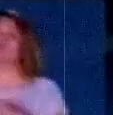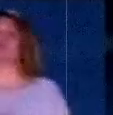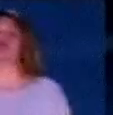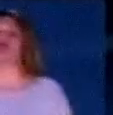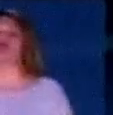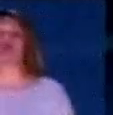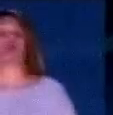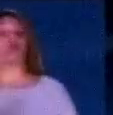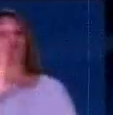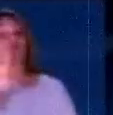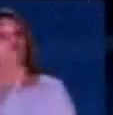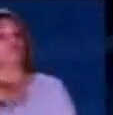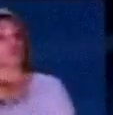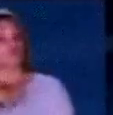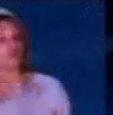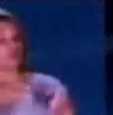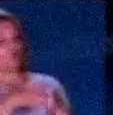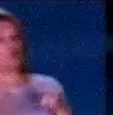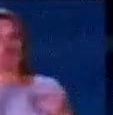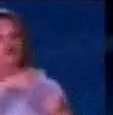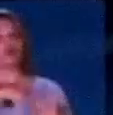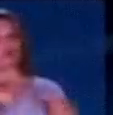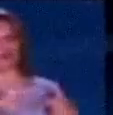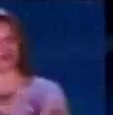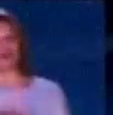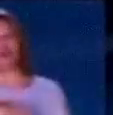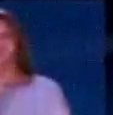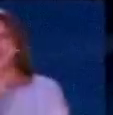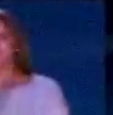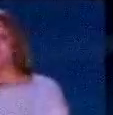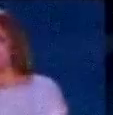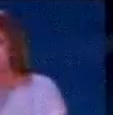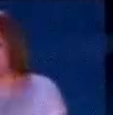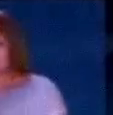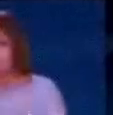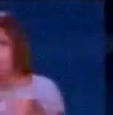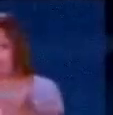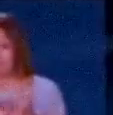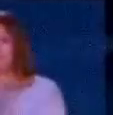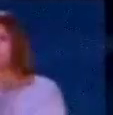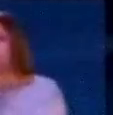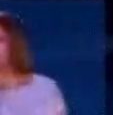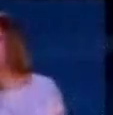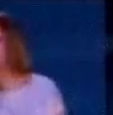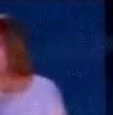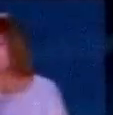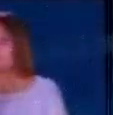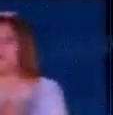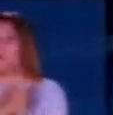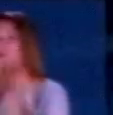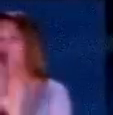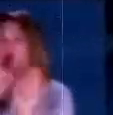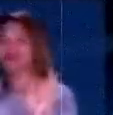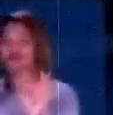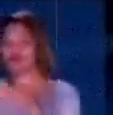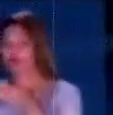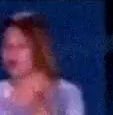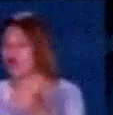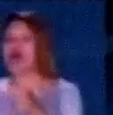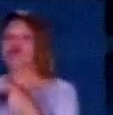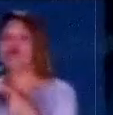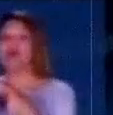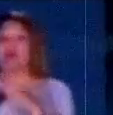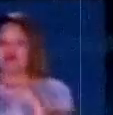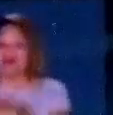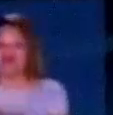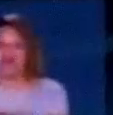um período maravilhoso para a nação brasileira, que foi de 2006 a 2010. Foi um momento que o governo federal, a União, investiu em